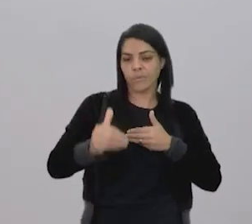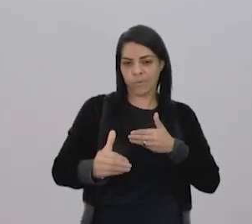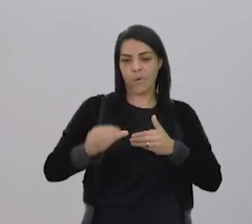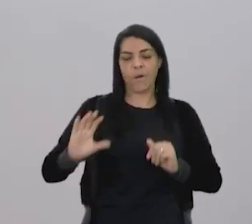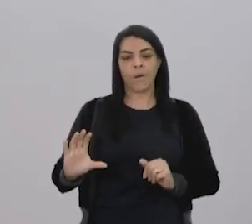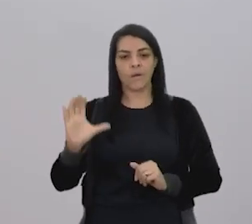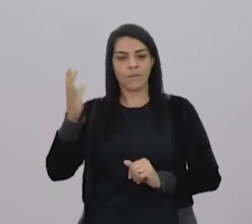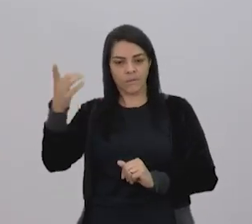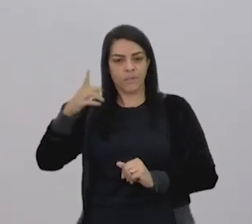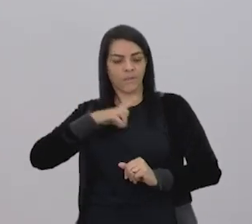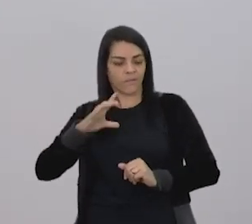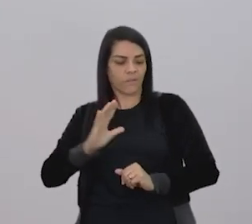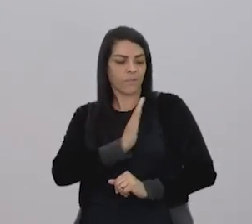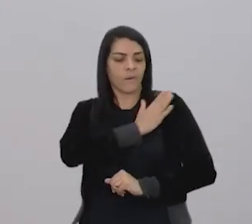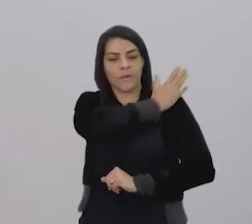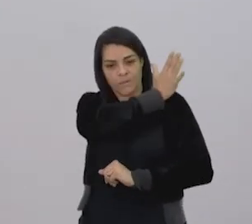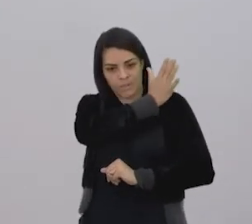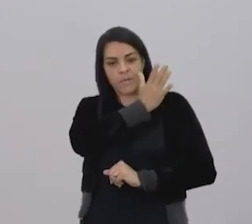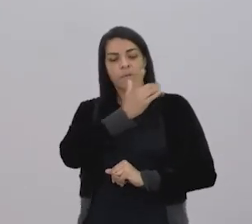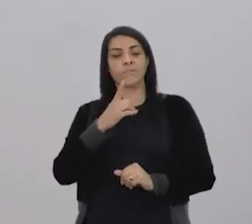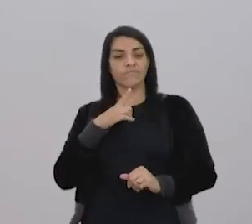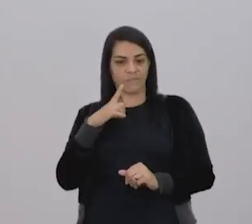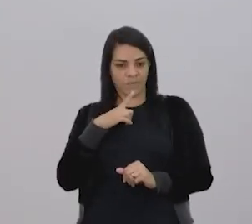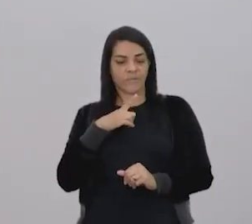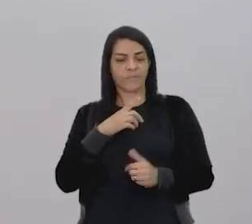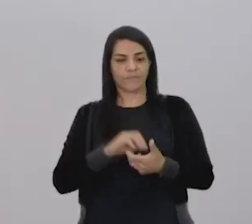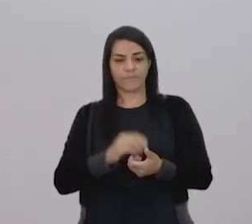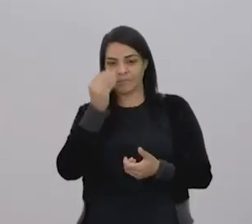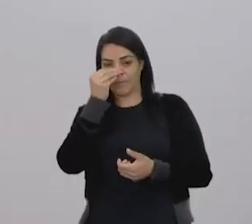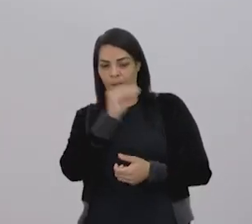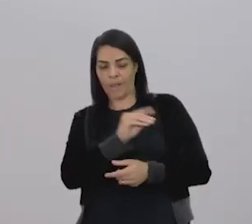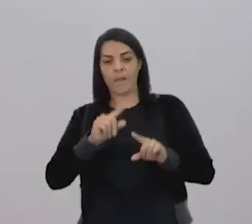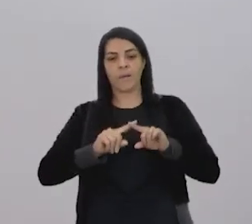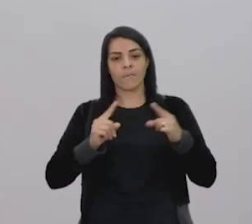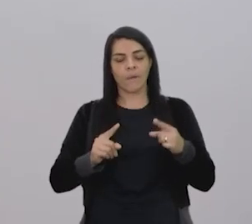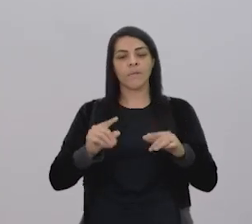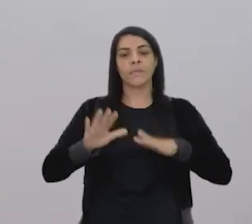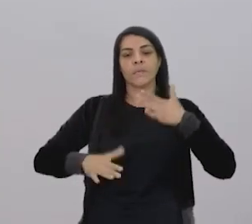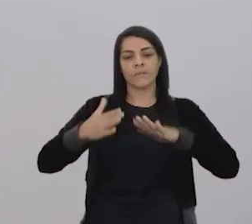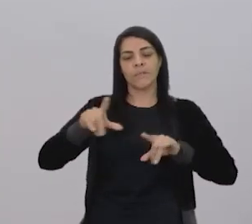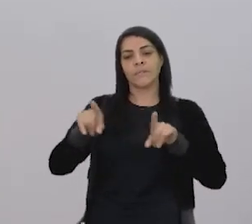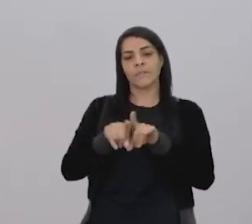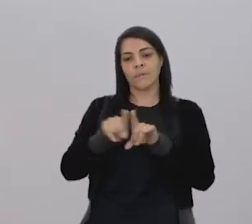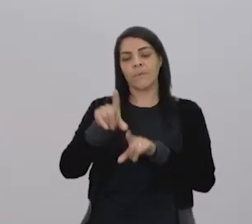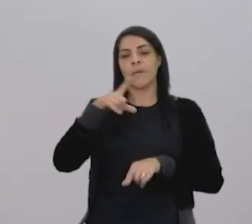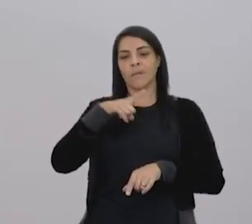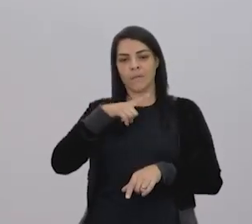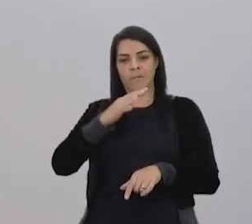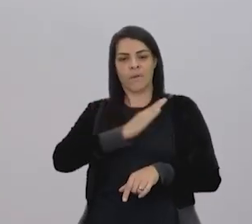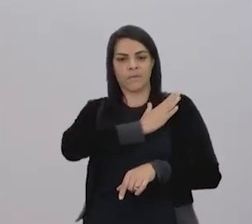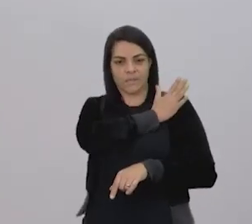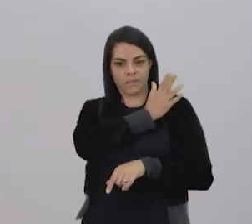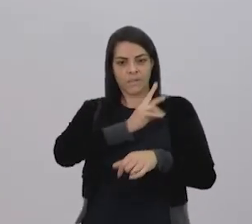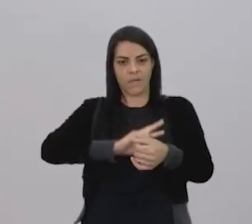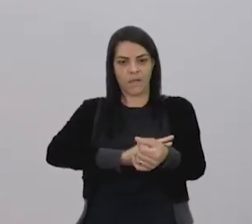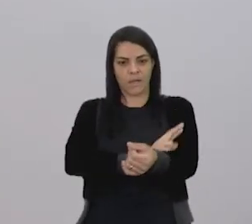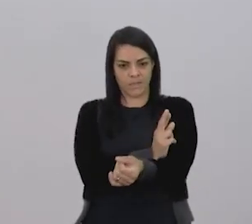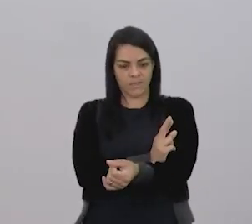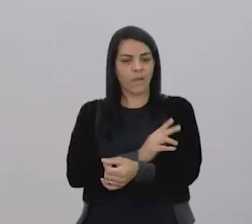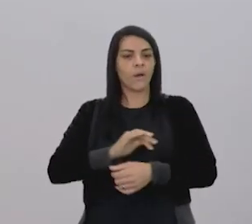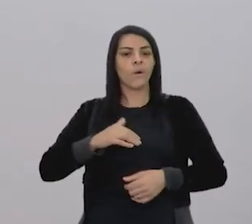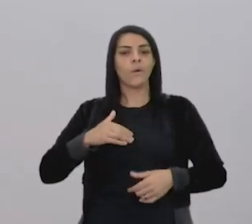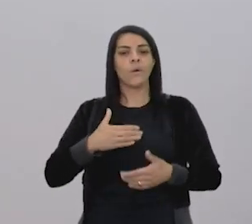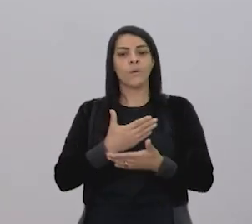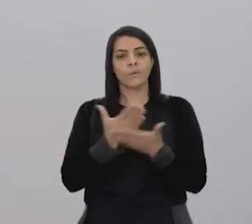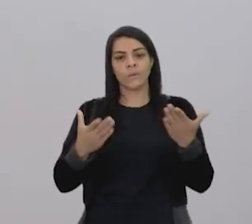envolvendo preconceito, envolvendo segregação. Muitas vezes relacionada também à questão racial, a gente não consegue dissociar as